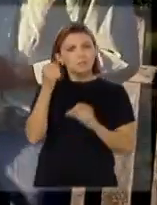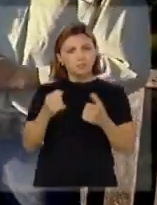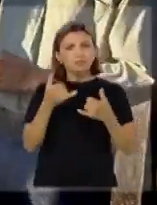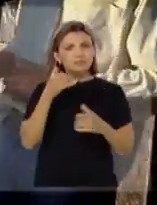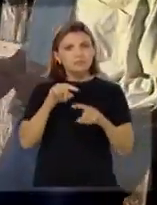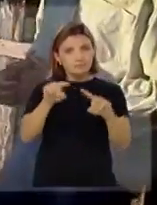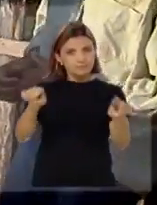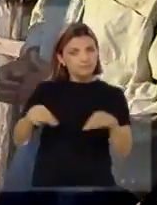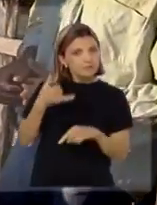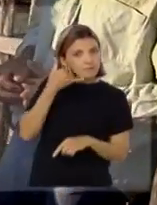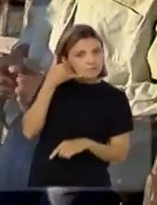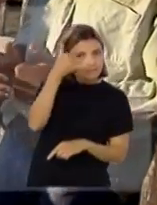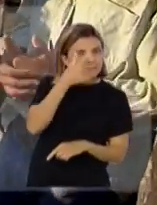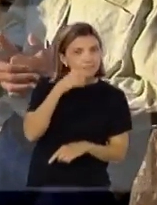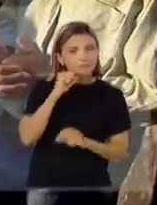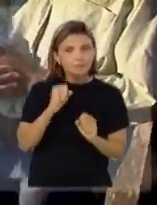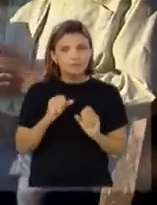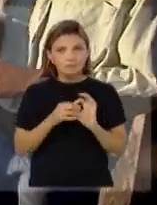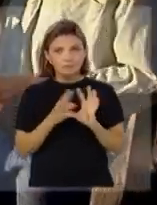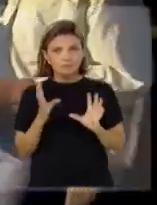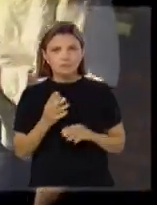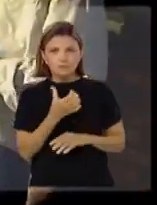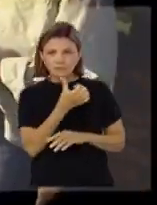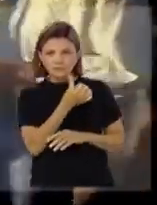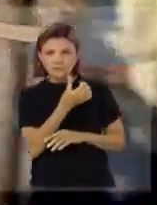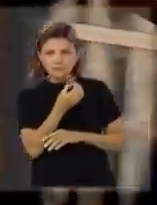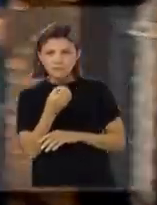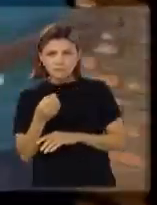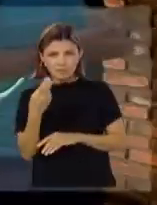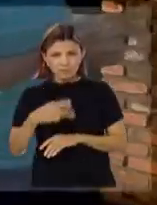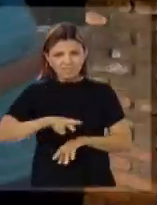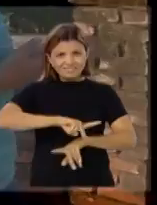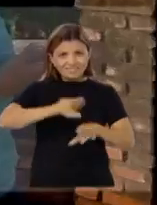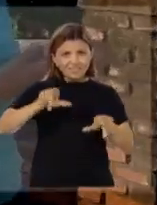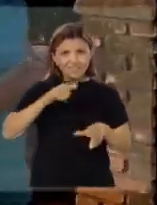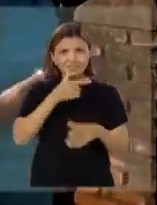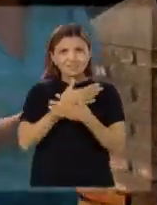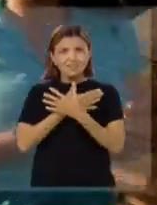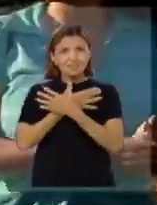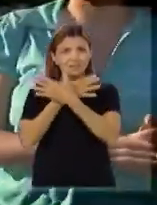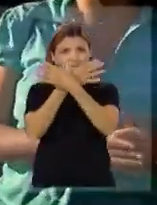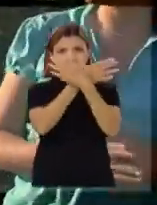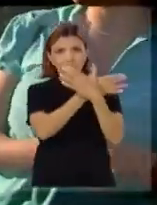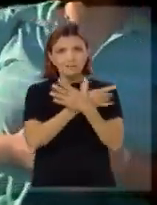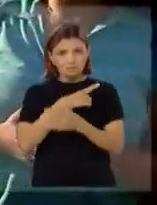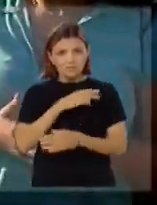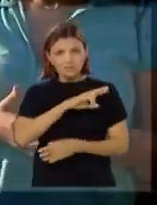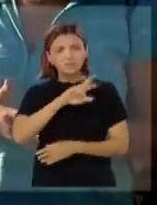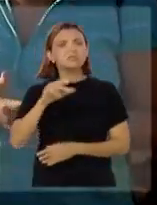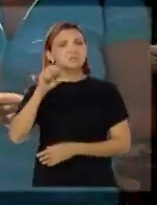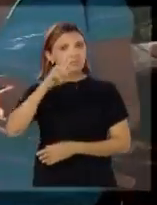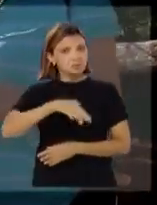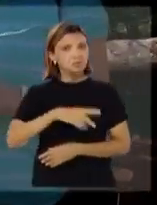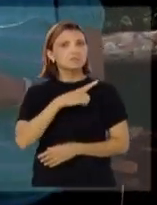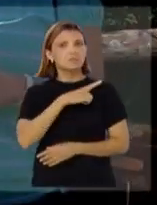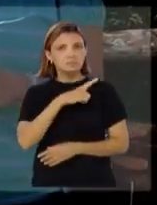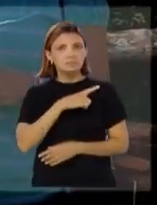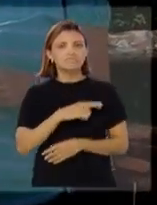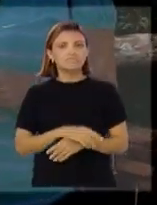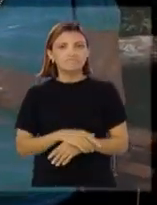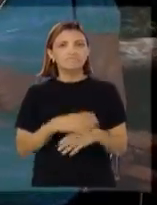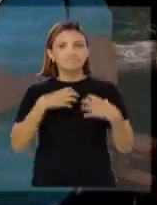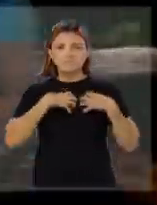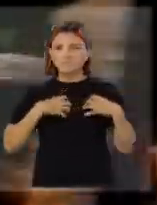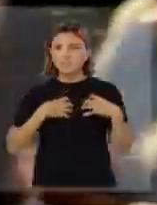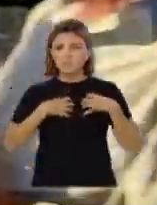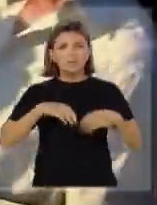eu. Sua mãe pediu pra que telefonasse quando chegasse. Pode entrar lá na sala. Tá bom, daqui a pouco ali. Josias, é verdade que tem mais de 600 espécies de aves